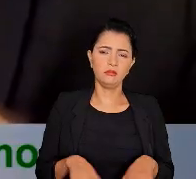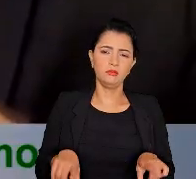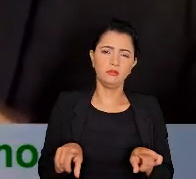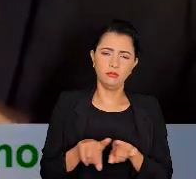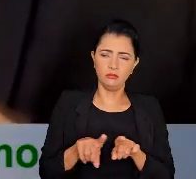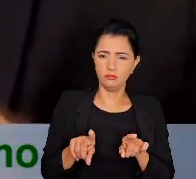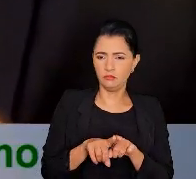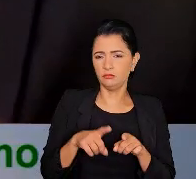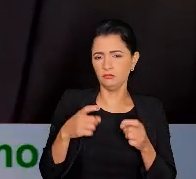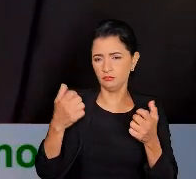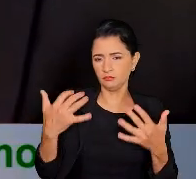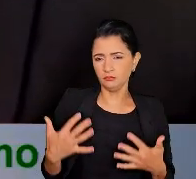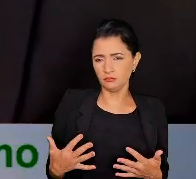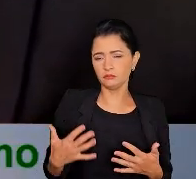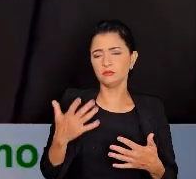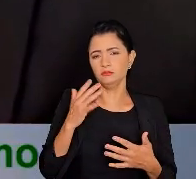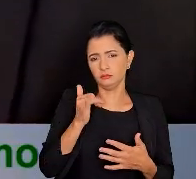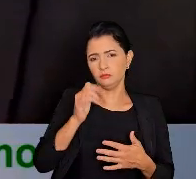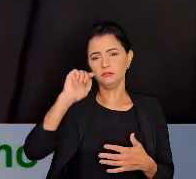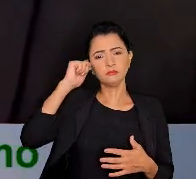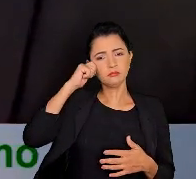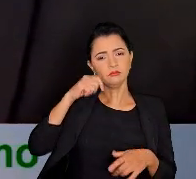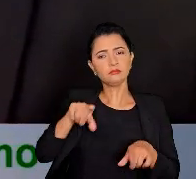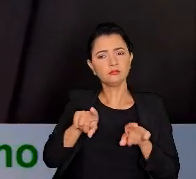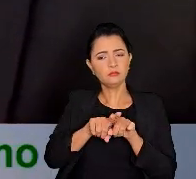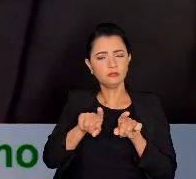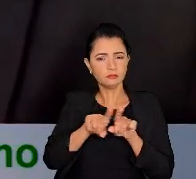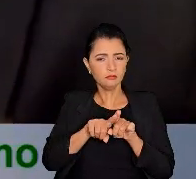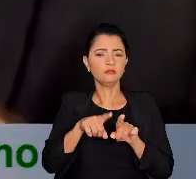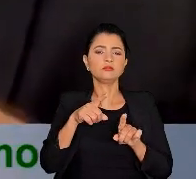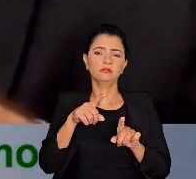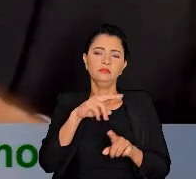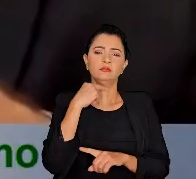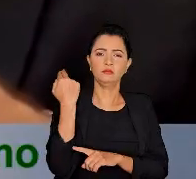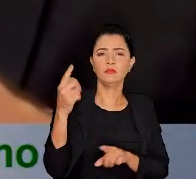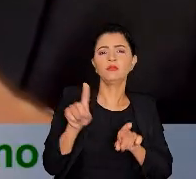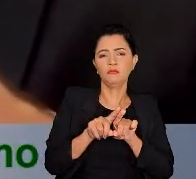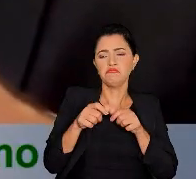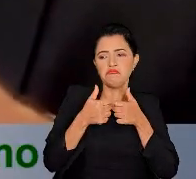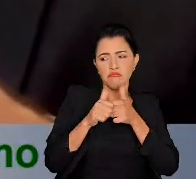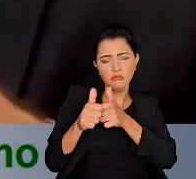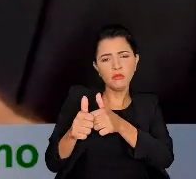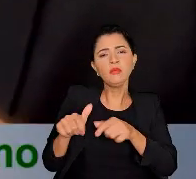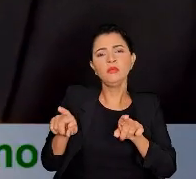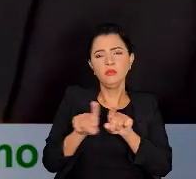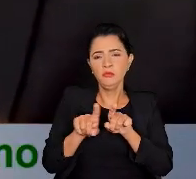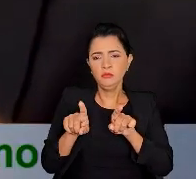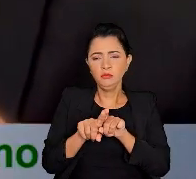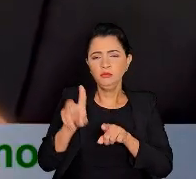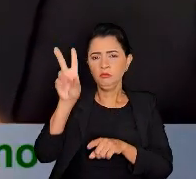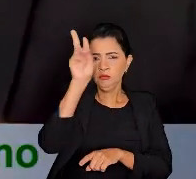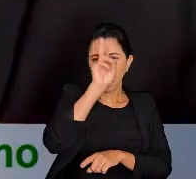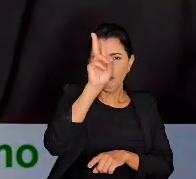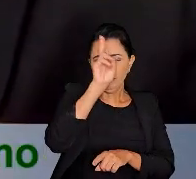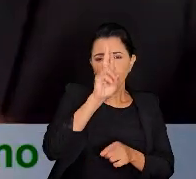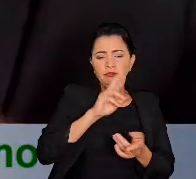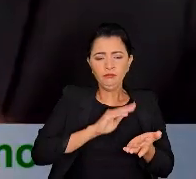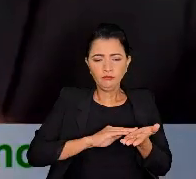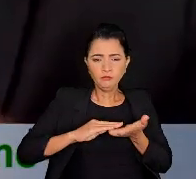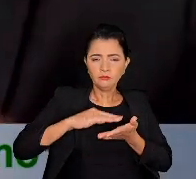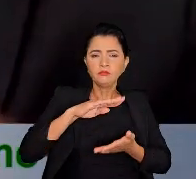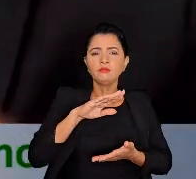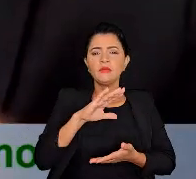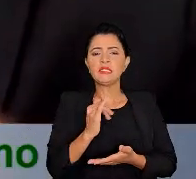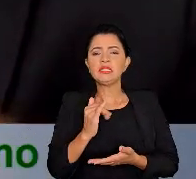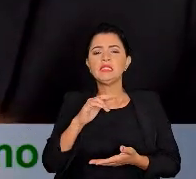celebrações da história dos negros no Holocausto, que também foram perseguidos. Lembramos dos ciganos, que foi dito aqui